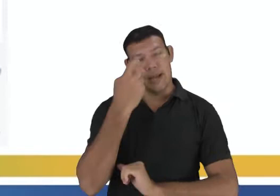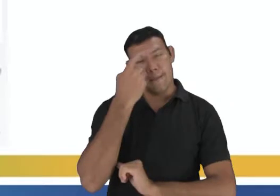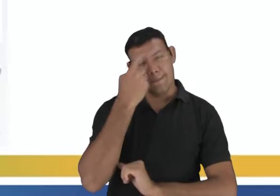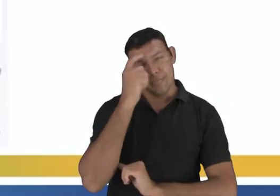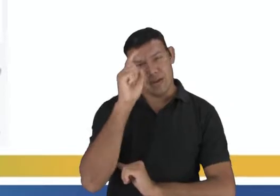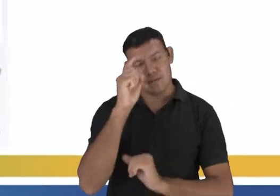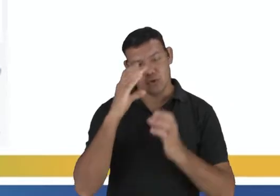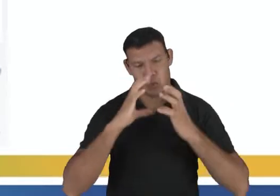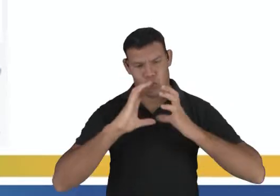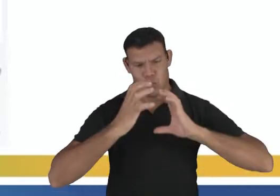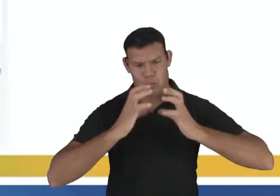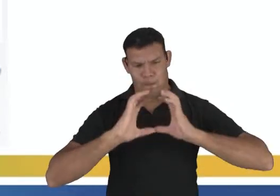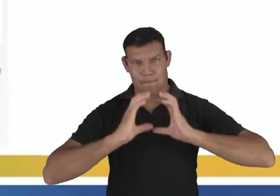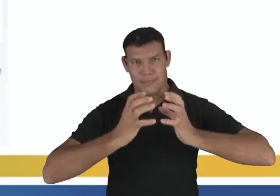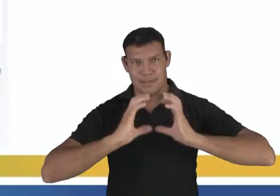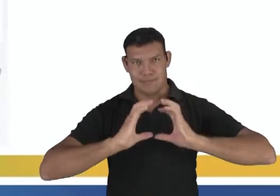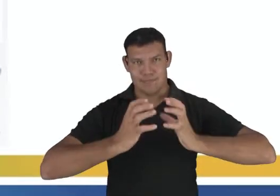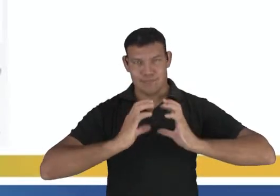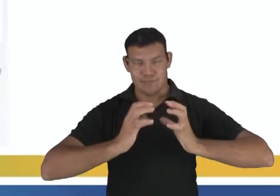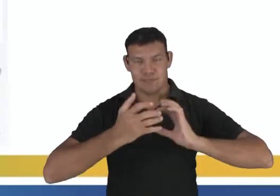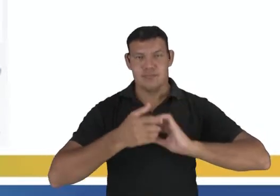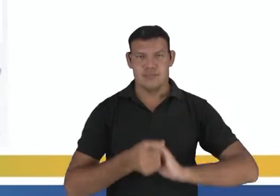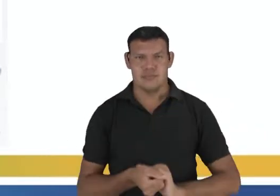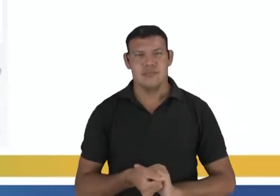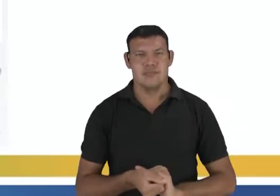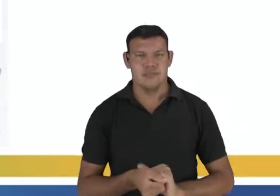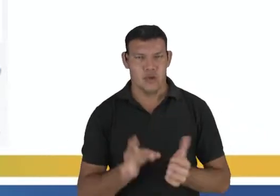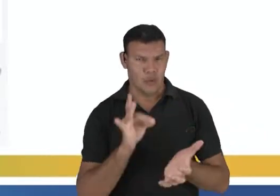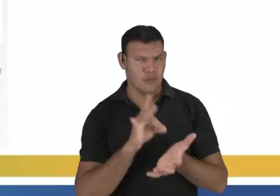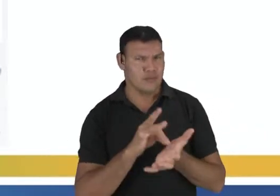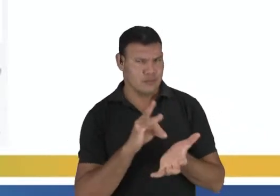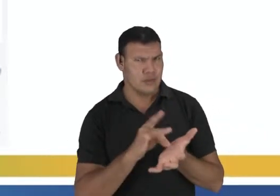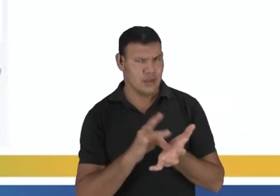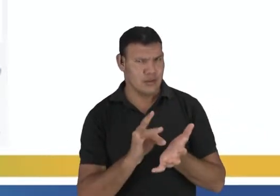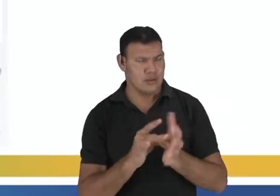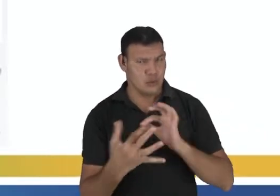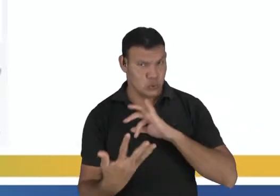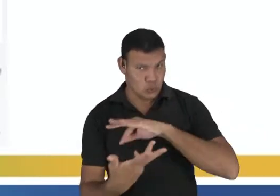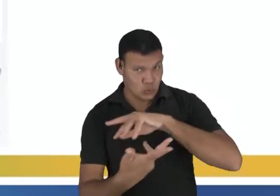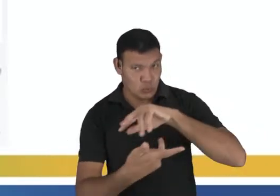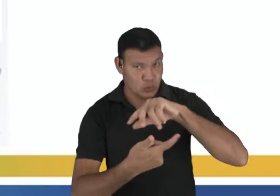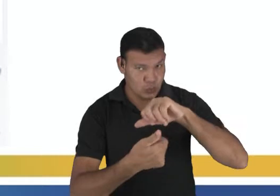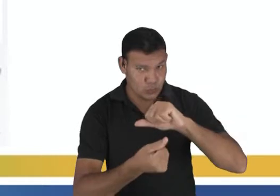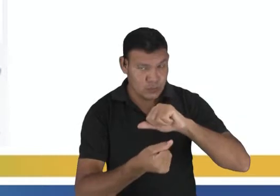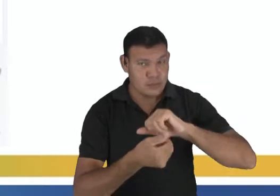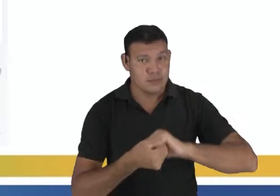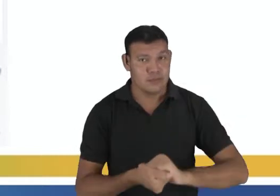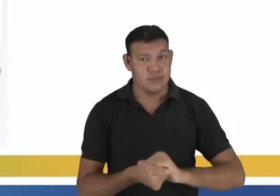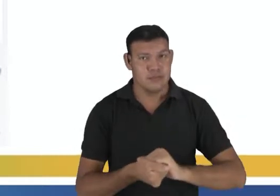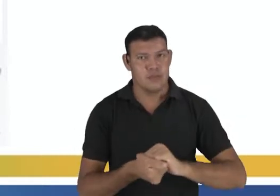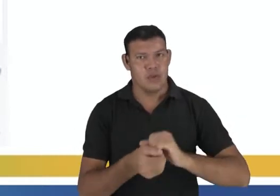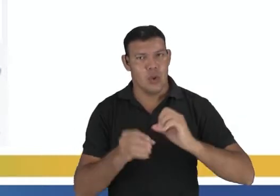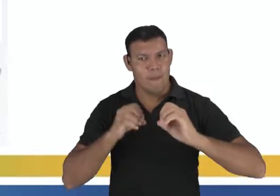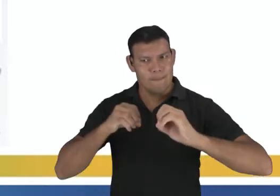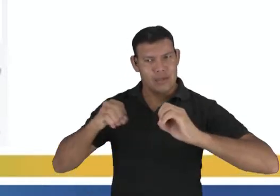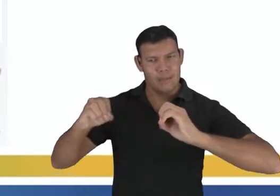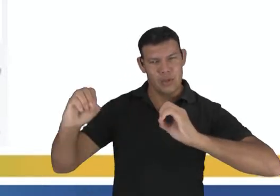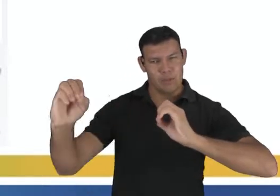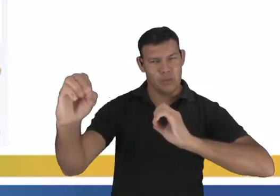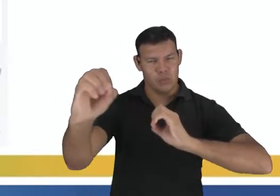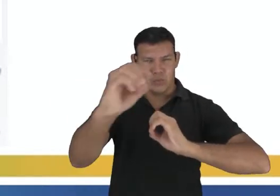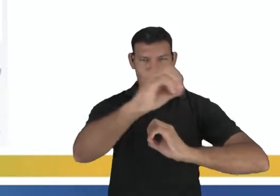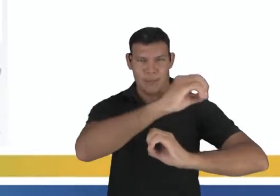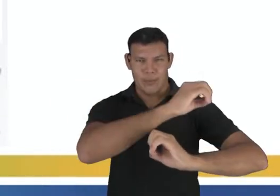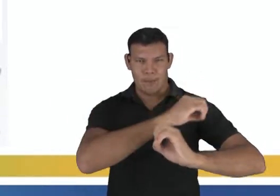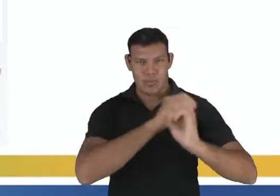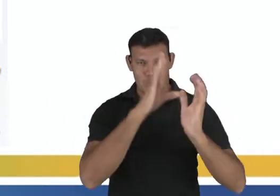dessa esfericidade, ou seja, que realmente o planeta, que realmente o universo tinha uma noção de